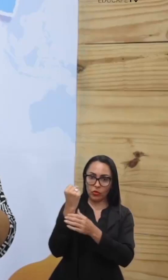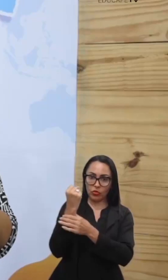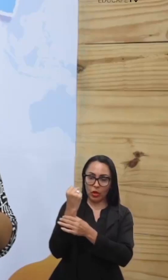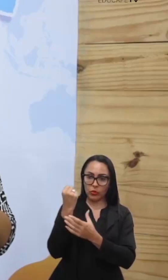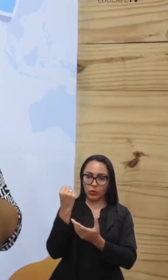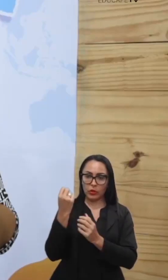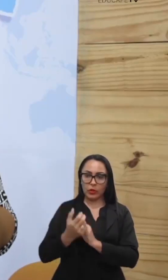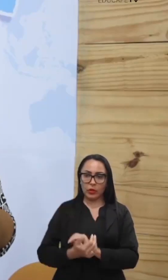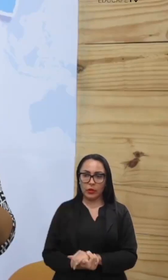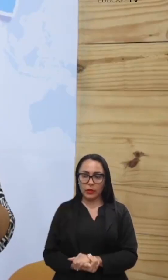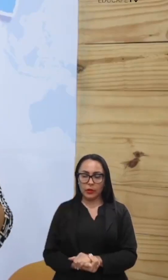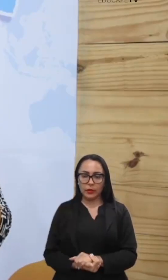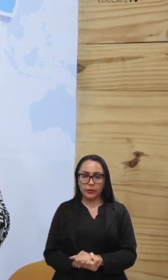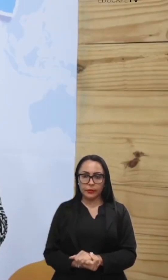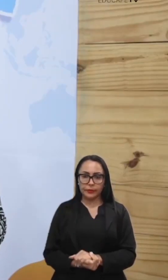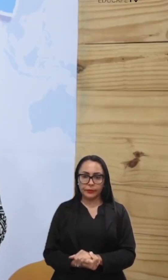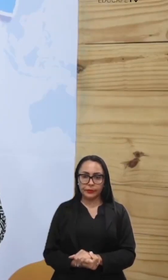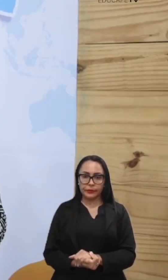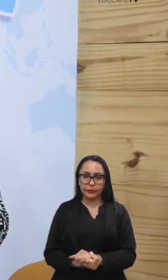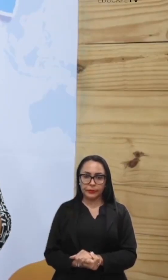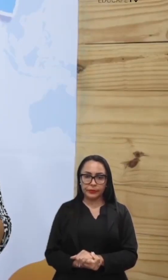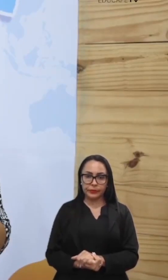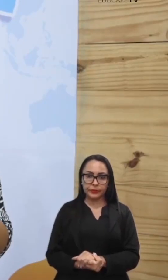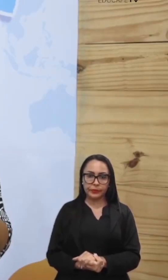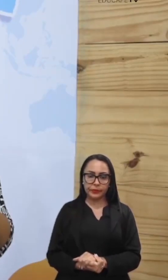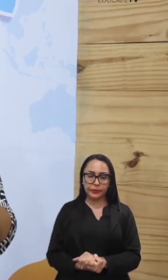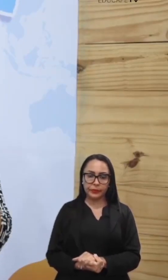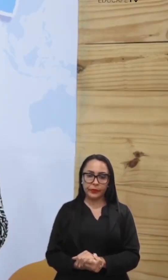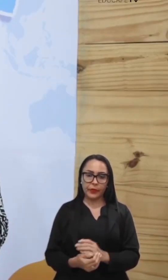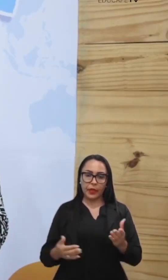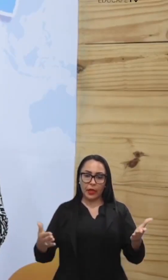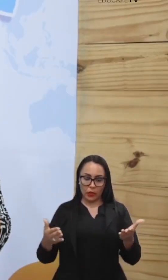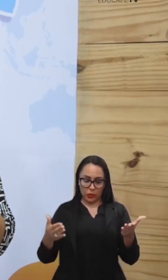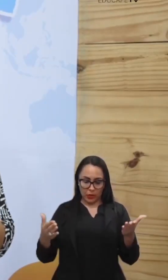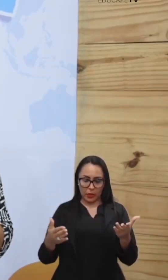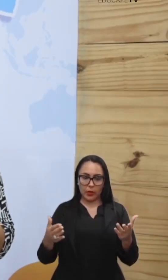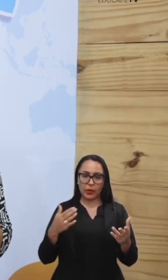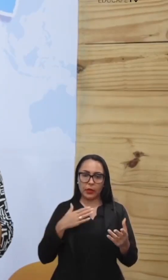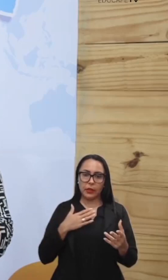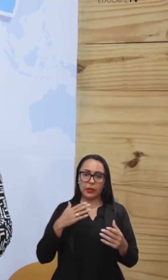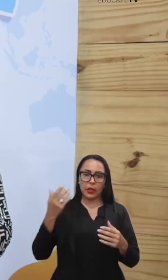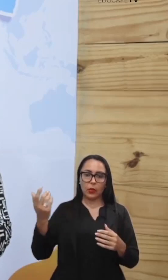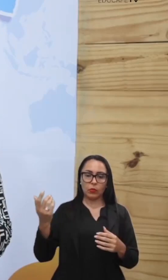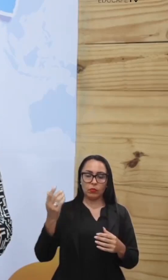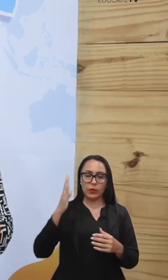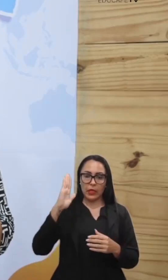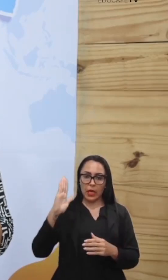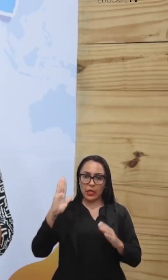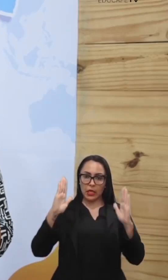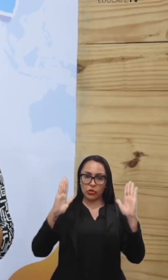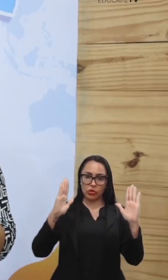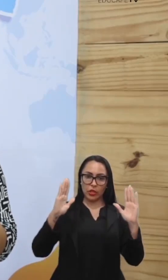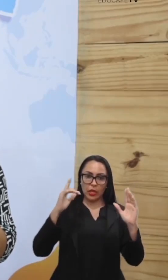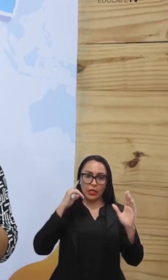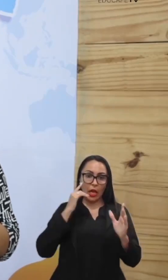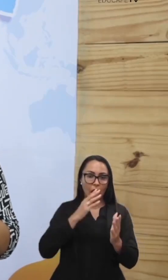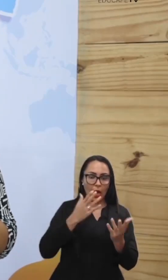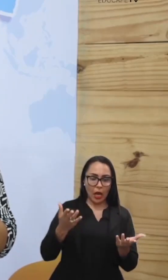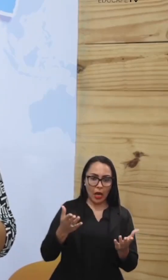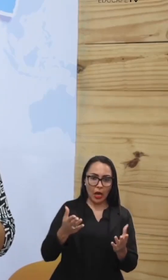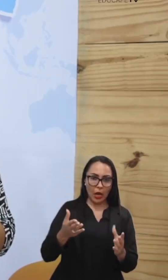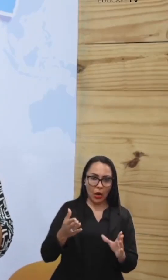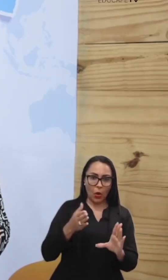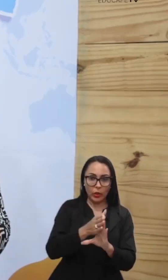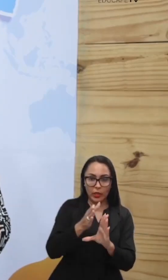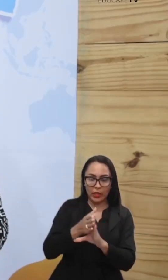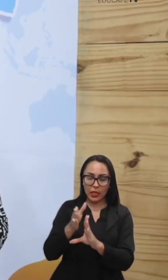E agora, as mãos e o dorso. Palma e lateral, direita e esquerda. A orientação das mãos na escrita